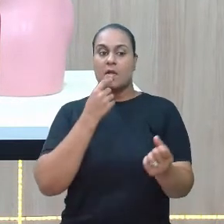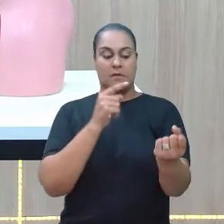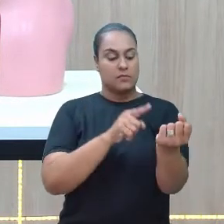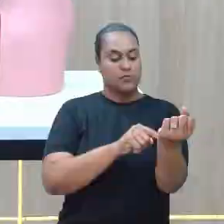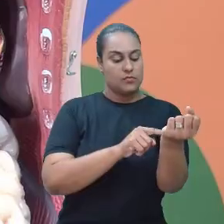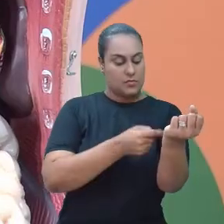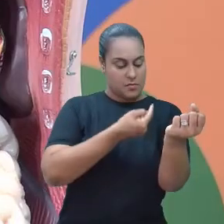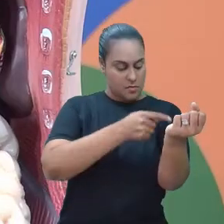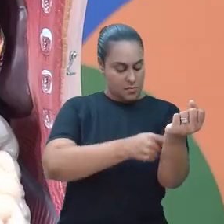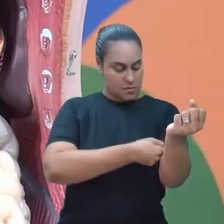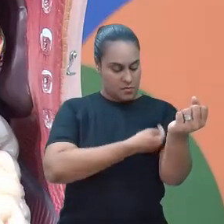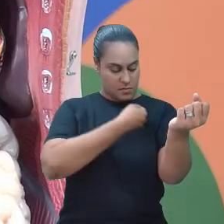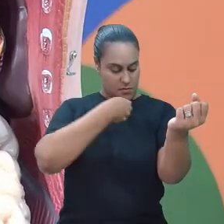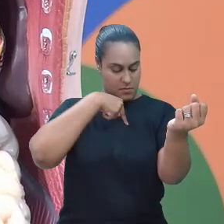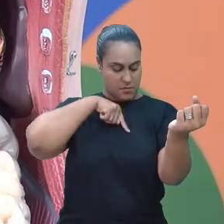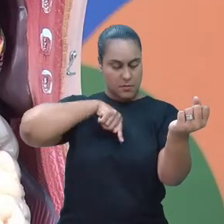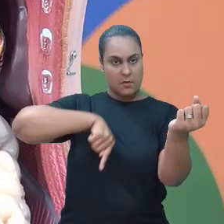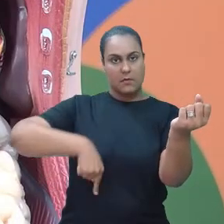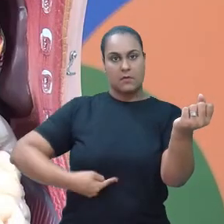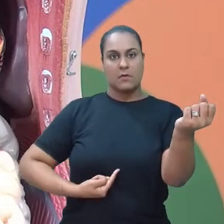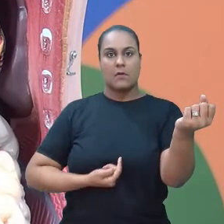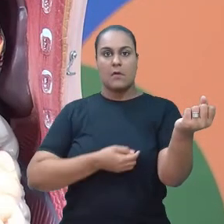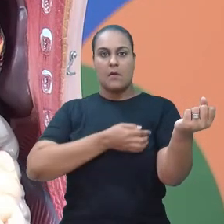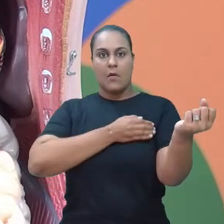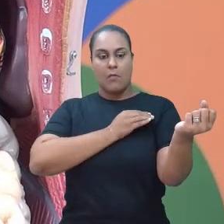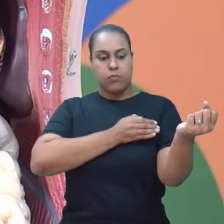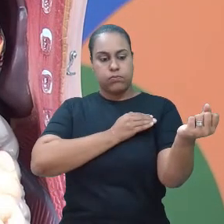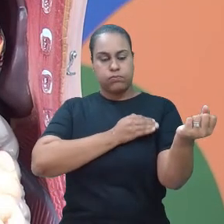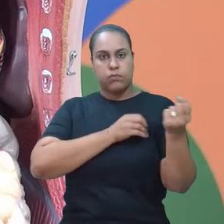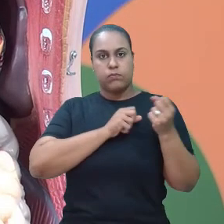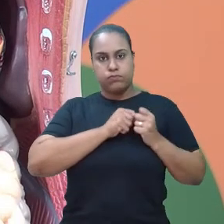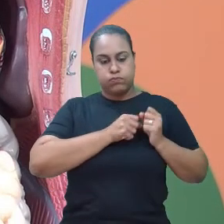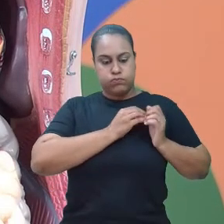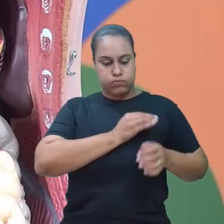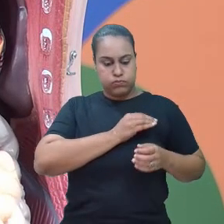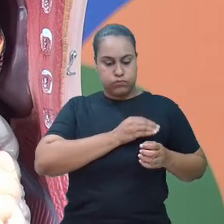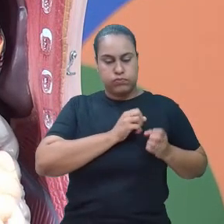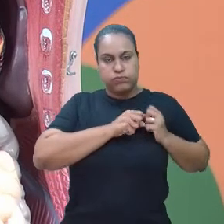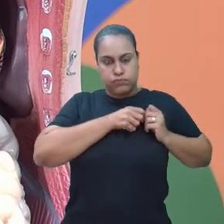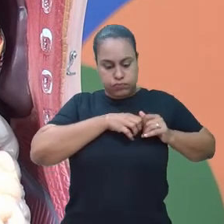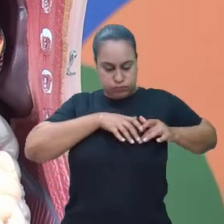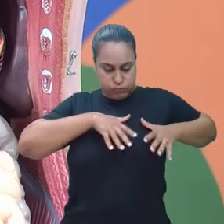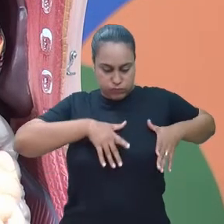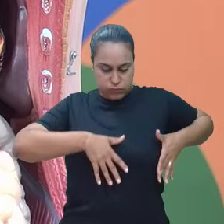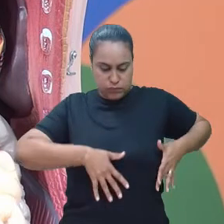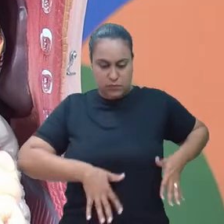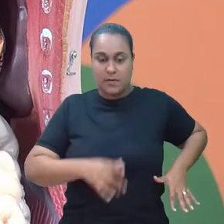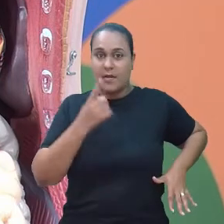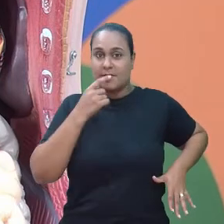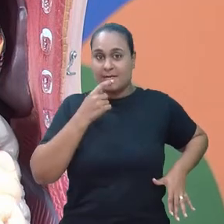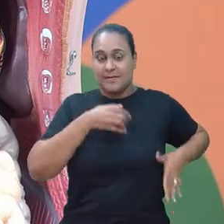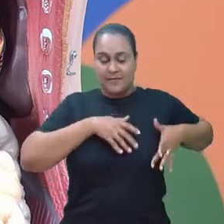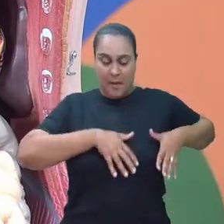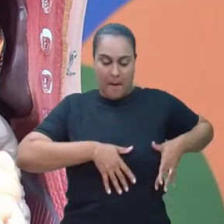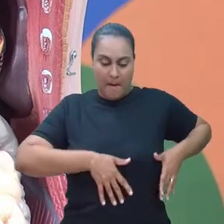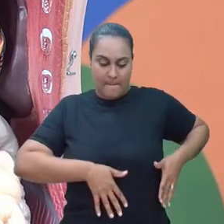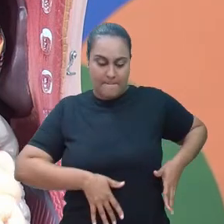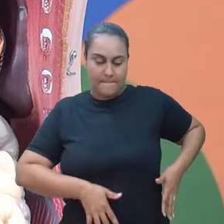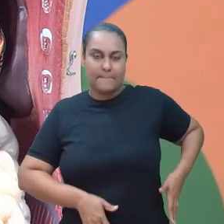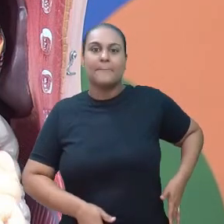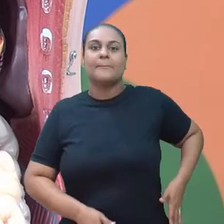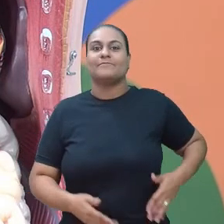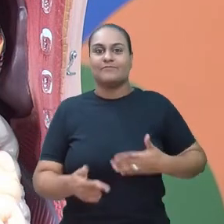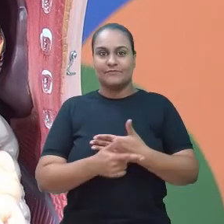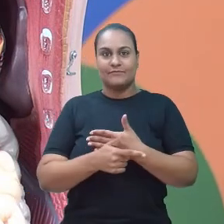vai circular e ele vai bombear o sangue para todas as partes do nosso corpo, realizando esta